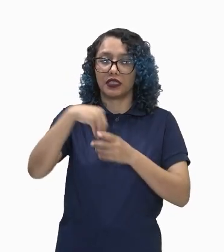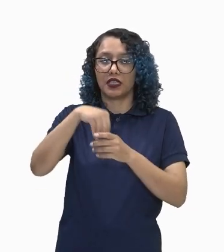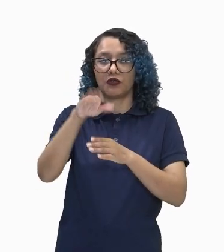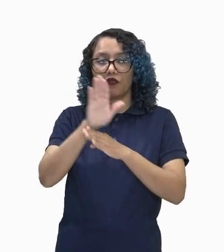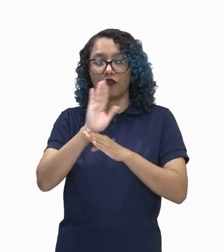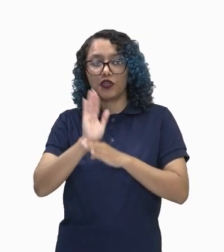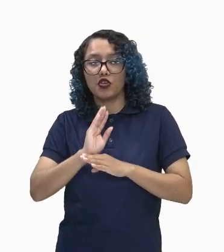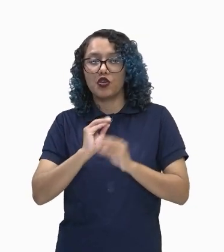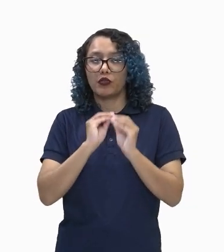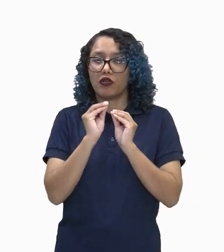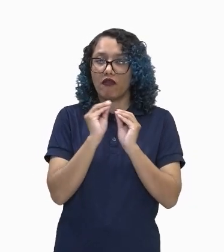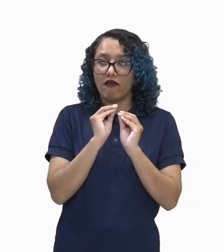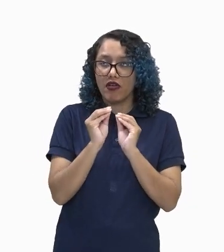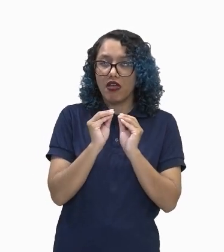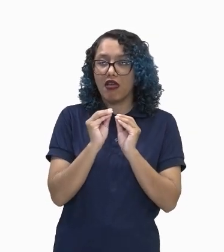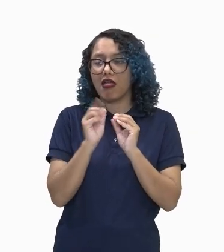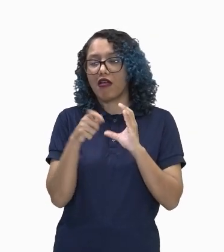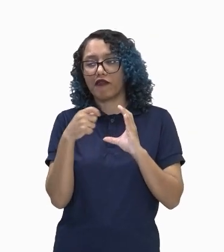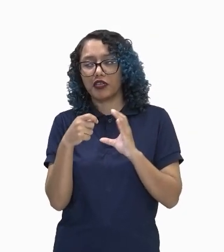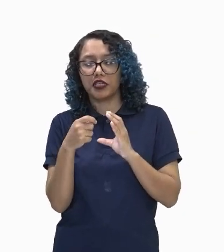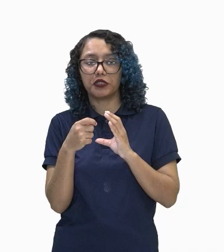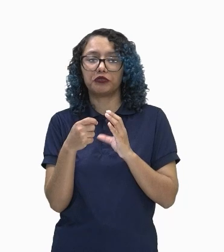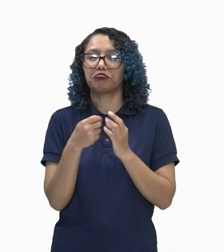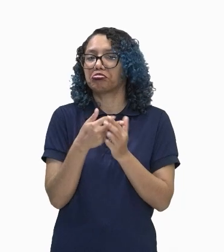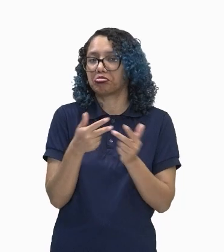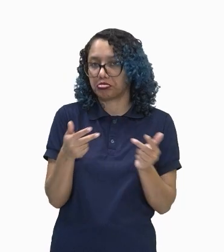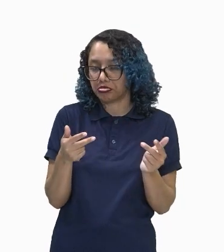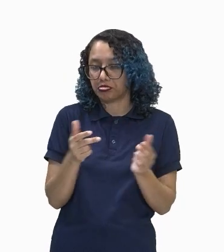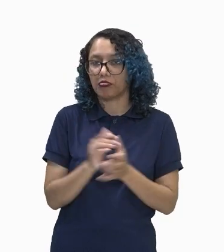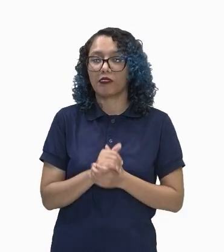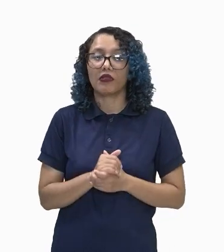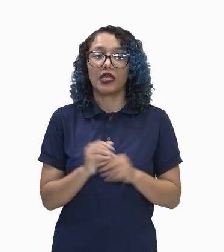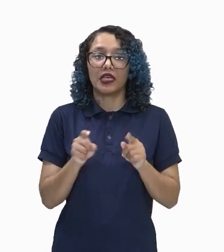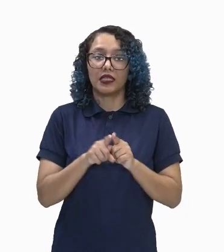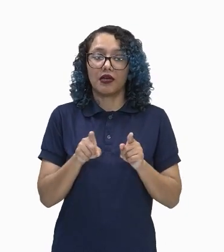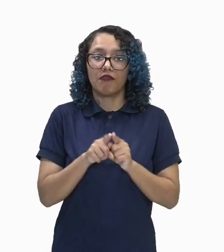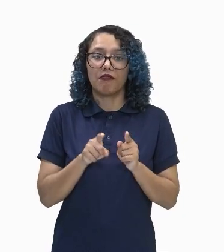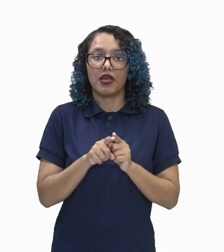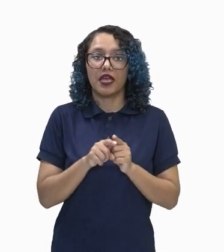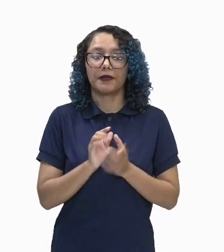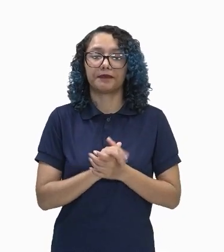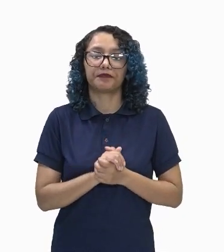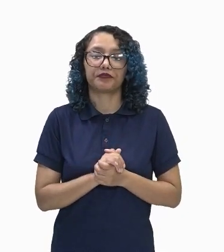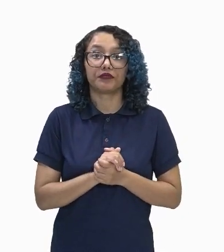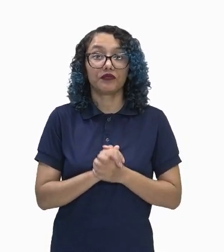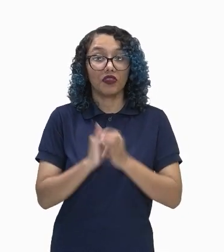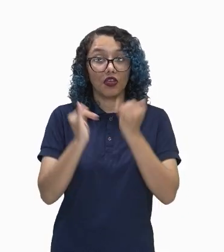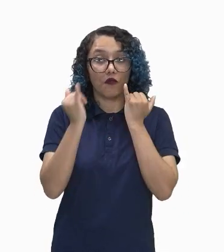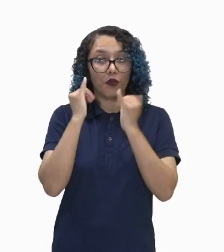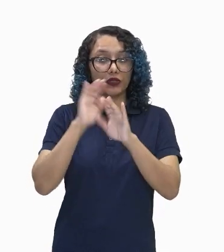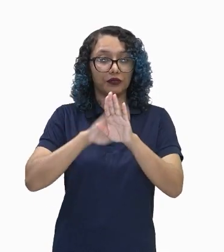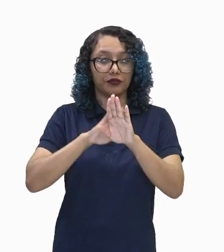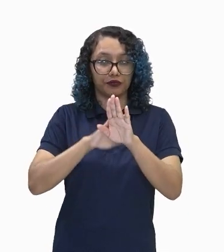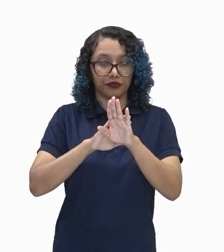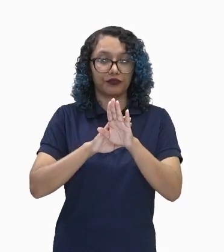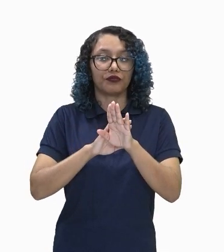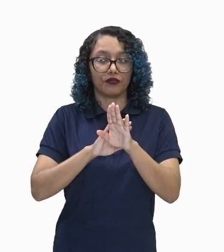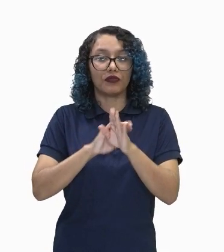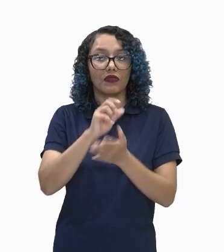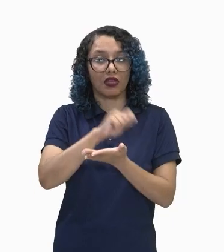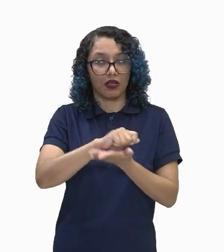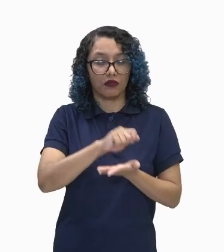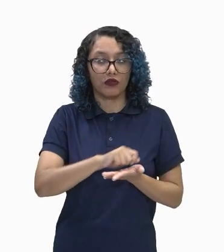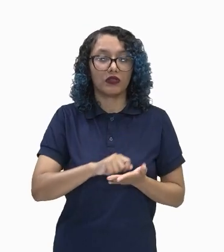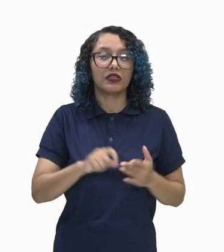na série, no vídeo, ok? E também anotar mensagens ou lições transmitidas